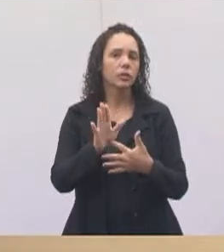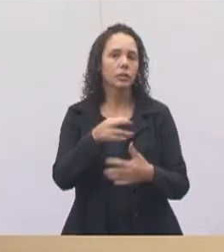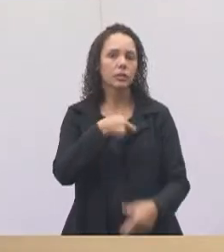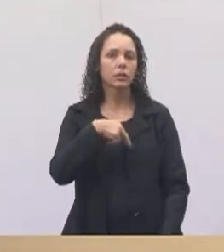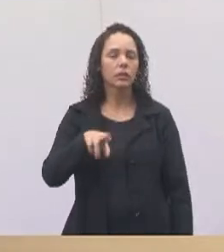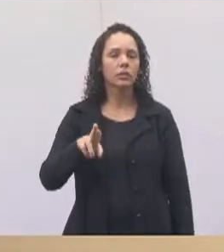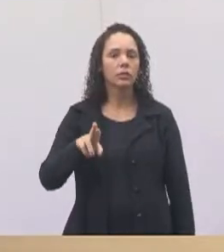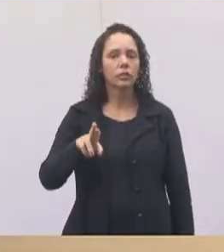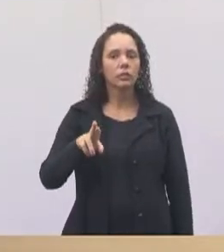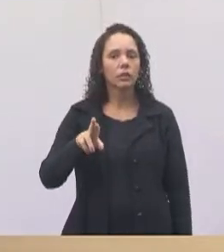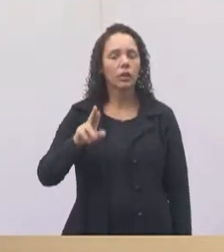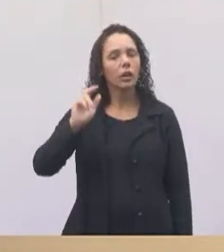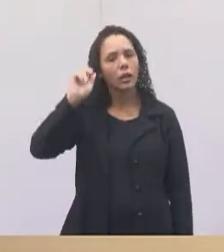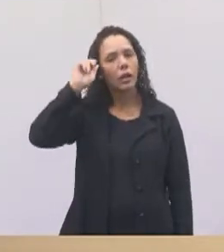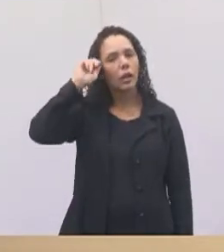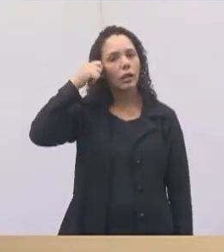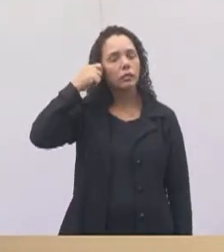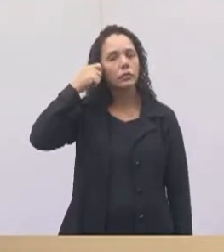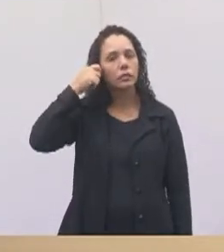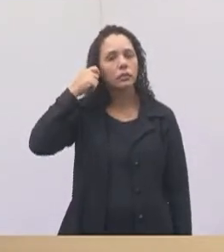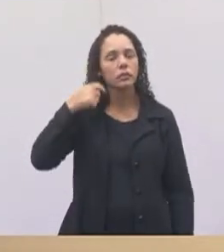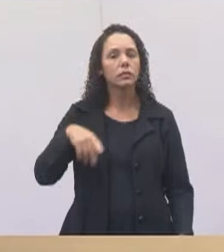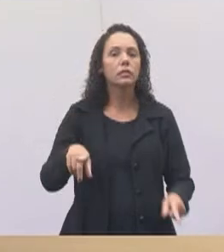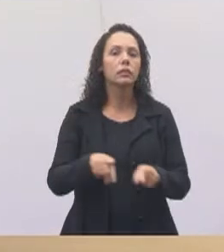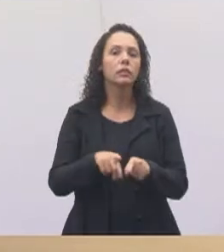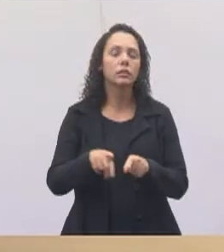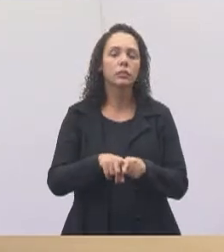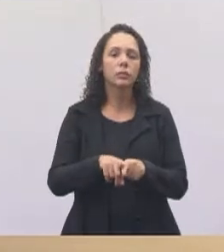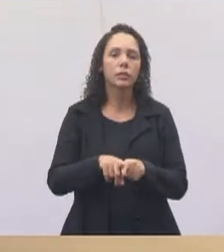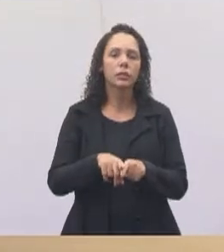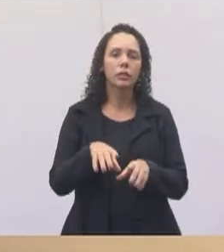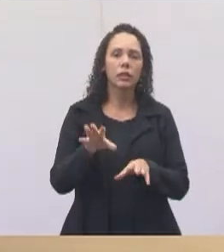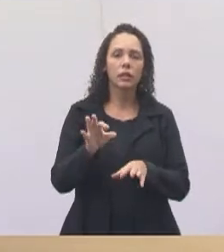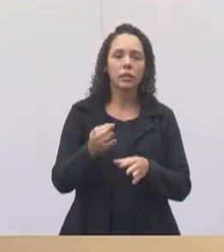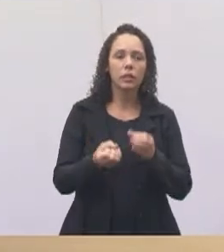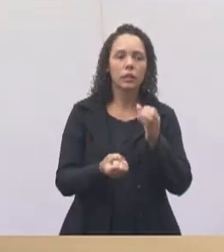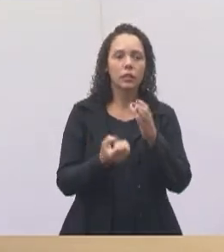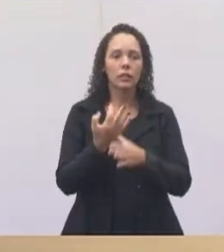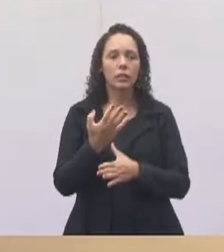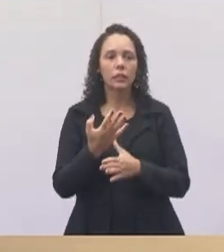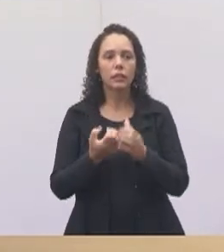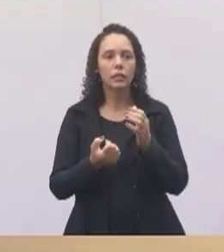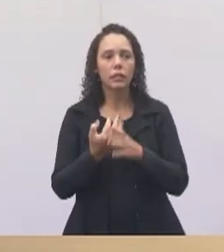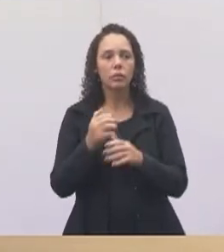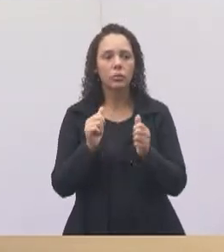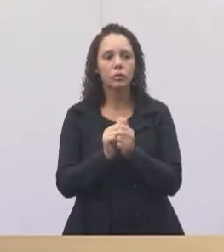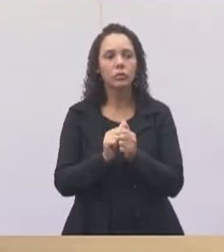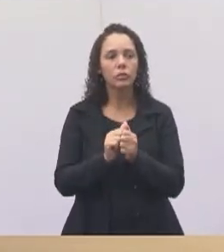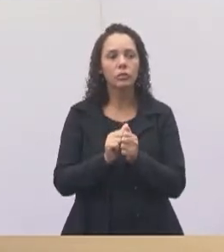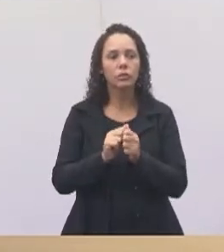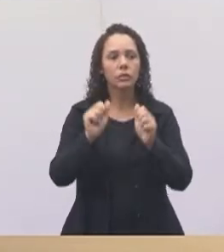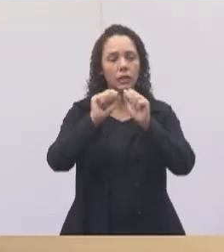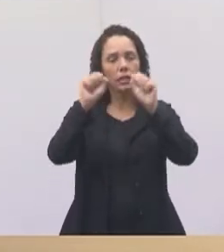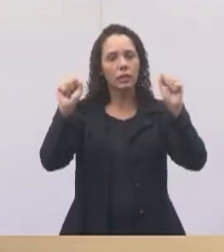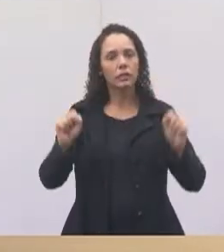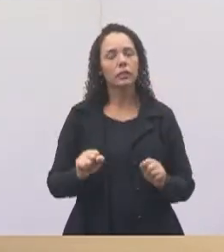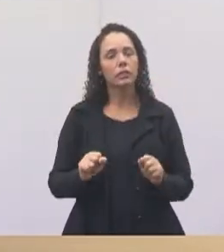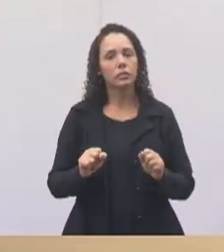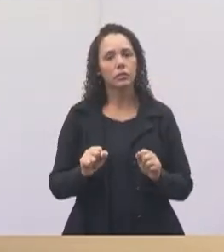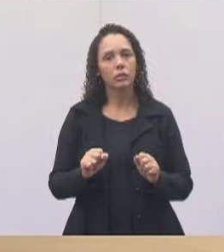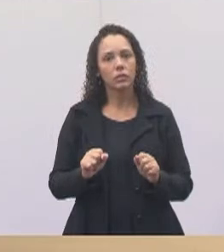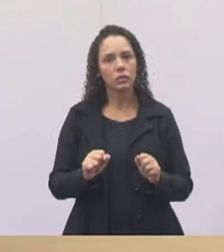Elaboramos junto ao gabinete, junto à minha assessora, a Claudiane, junto ao jurídico dessa